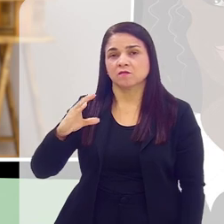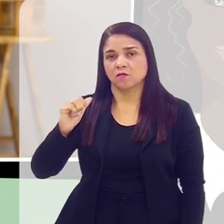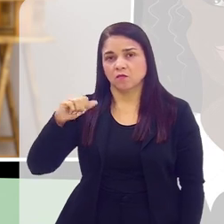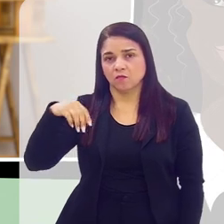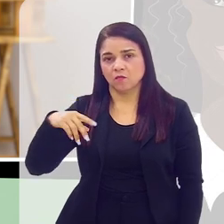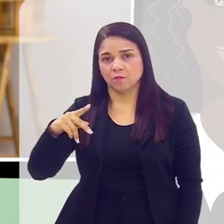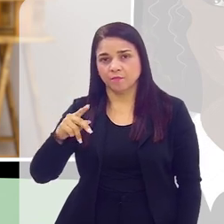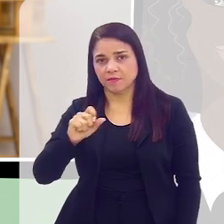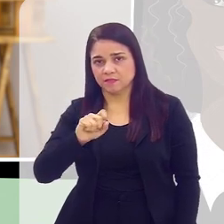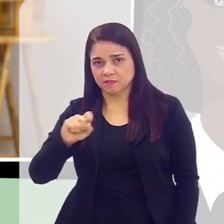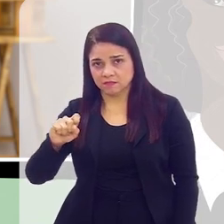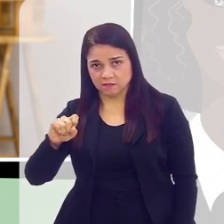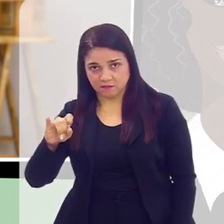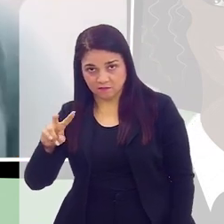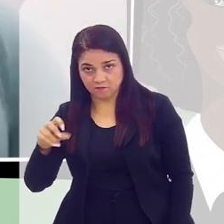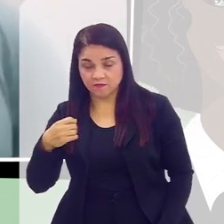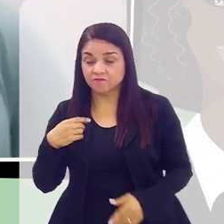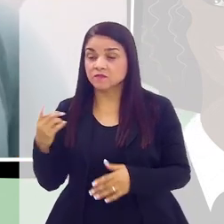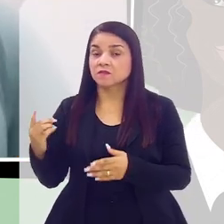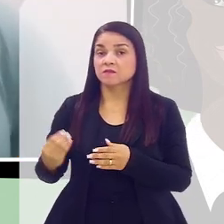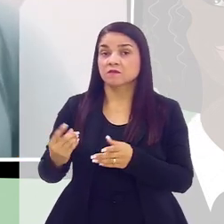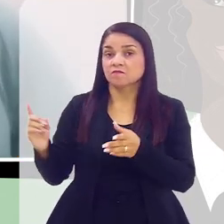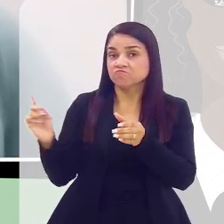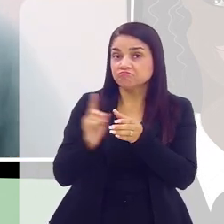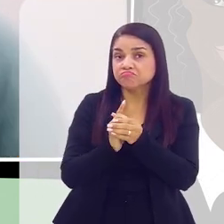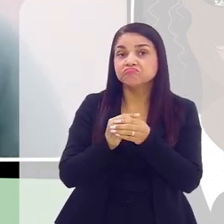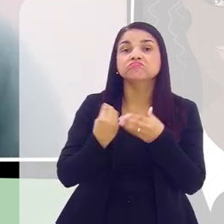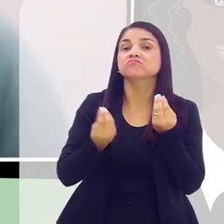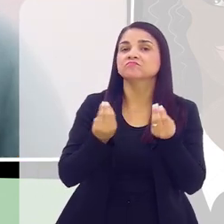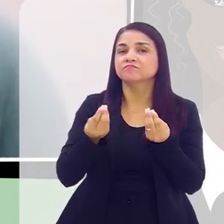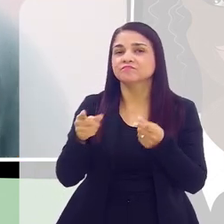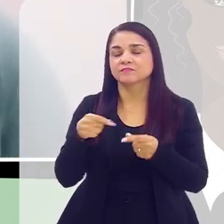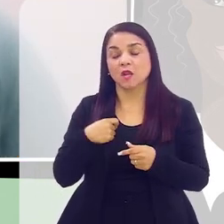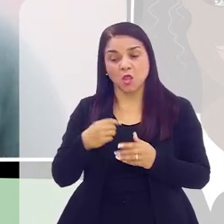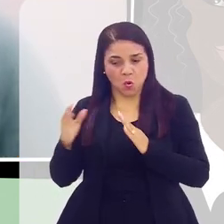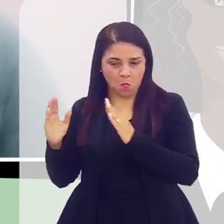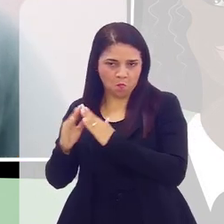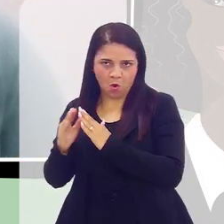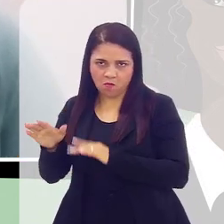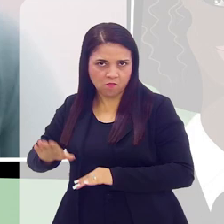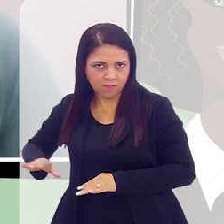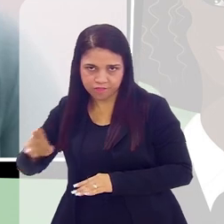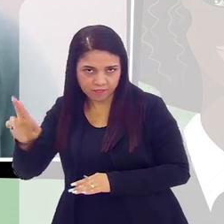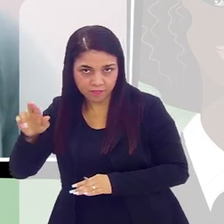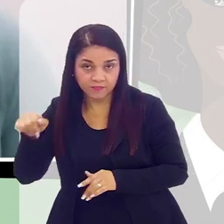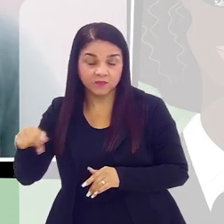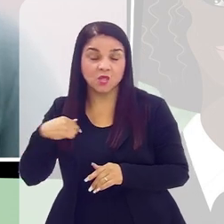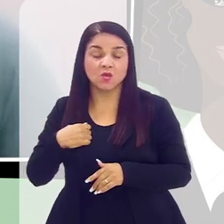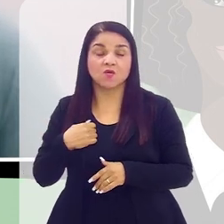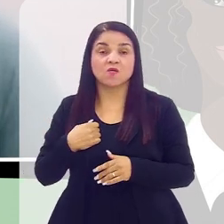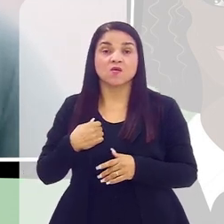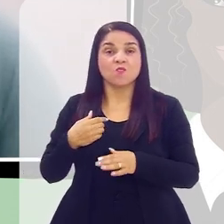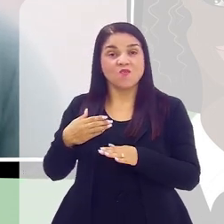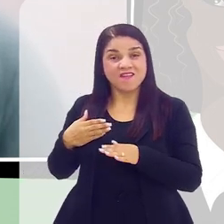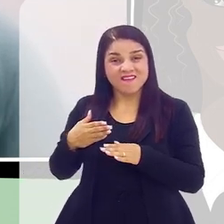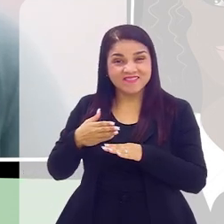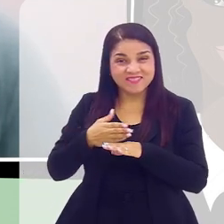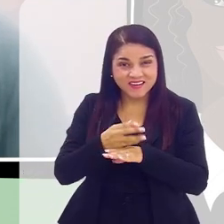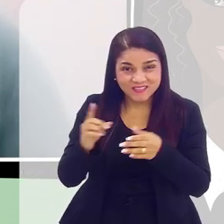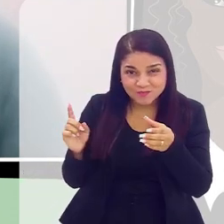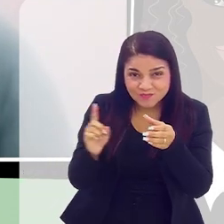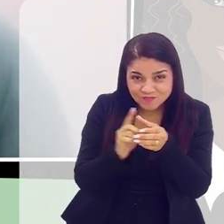entrou na sua vida. Eu não sou moradora da Rocinha nem do Vidigal. Eu entrei através de uma urgência